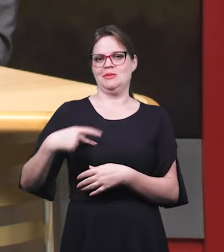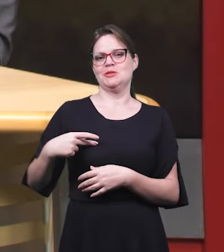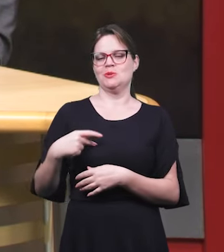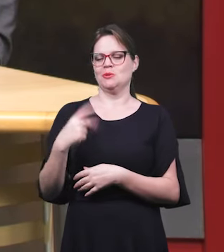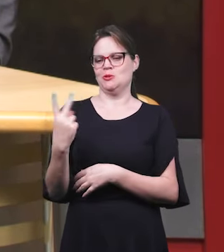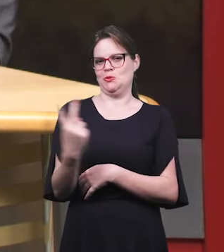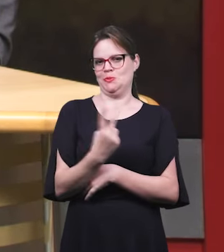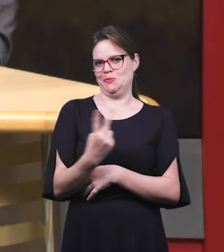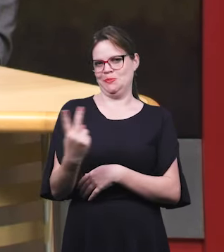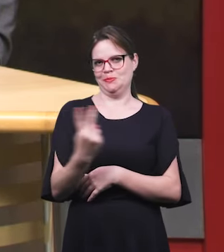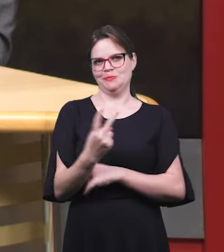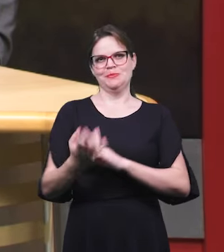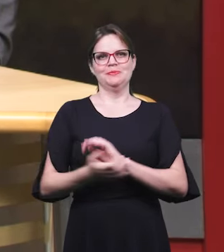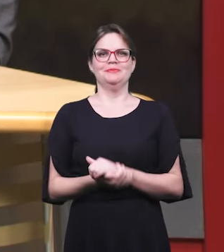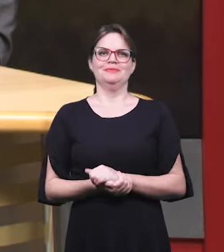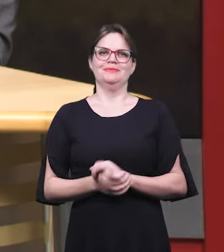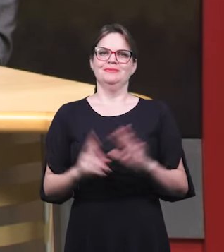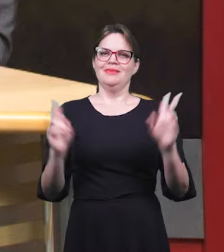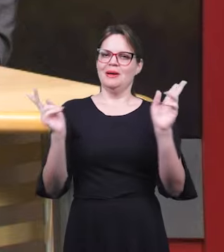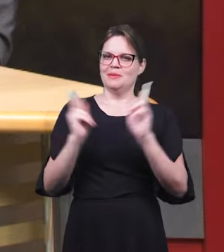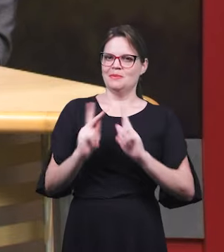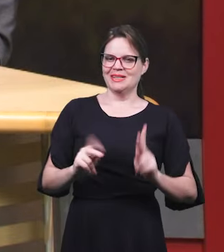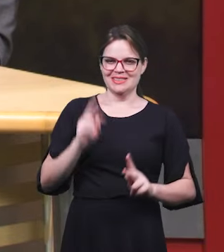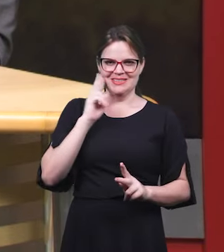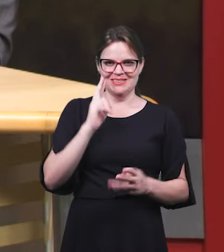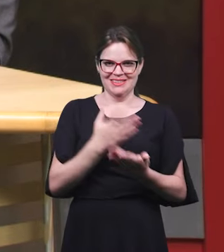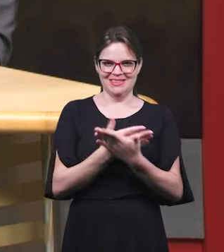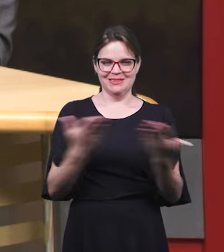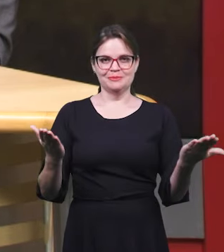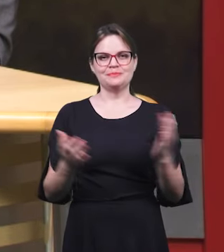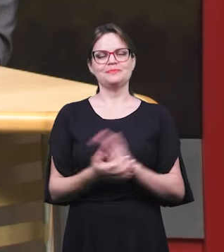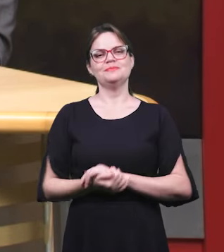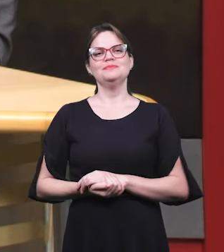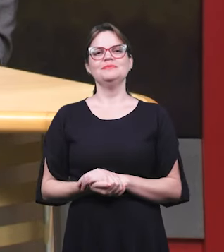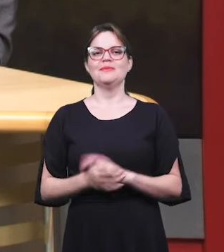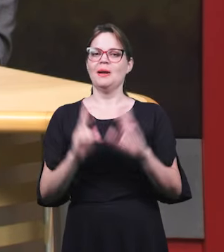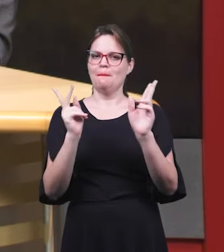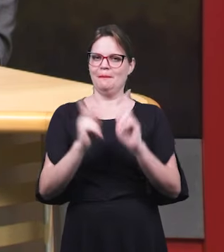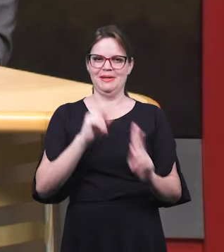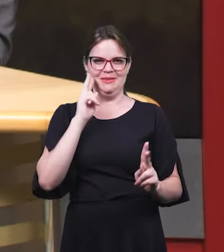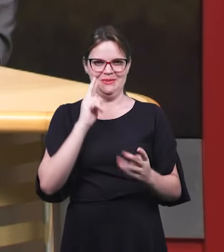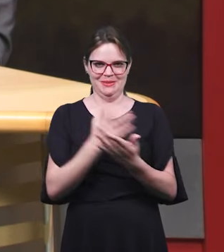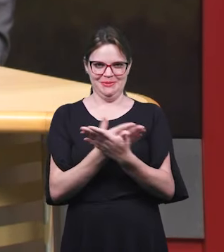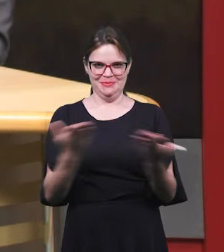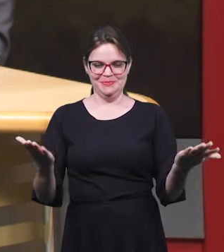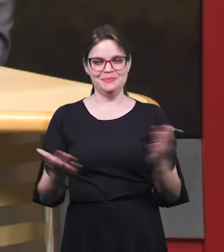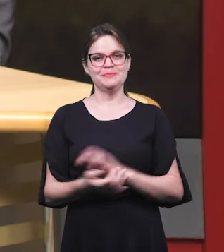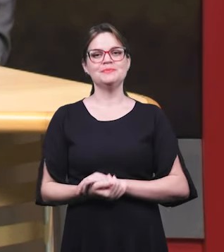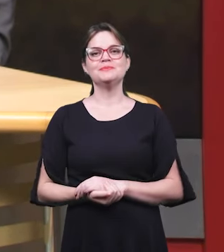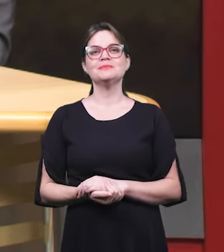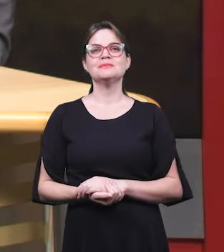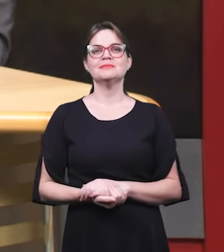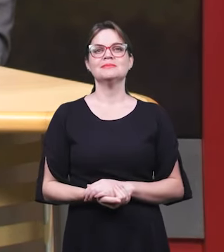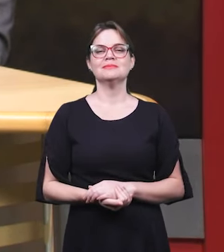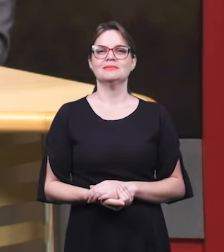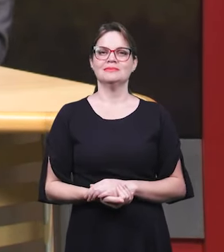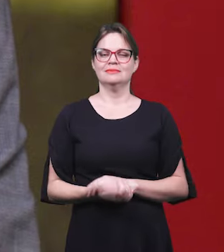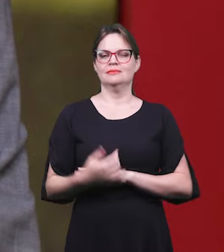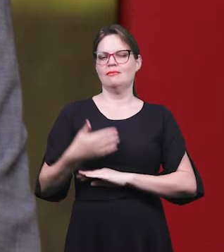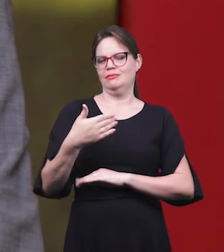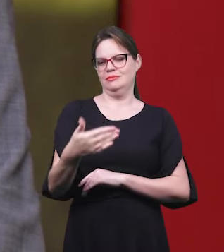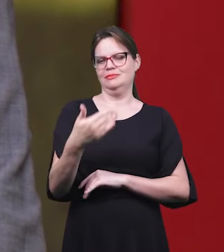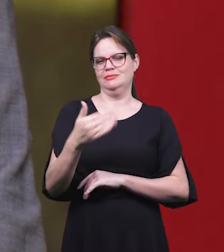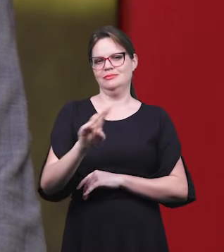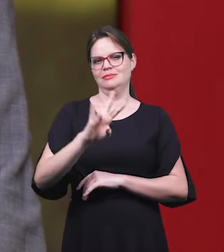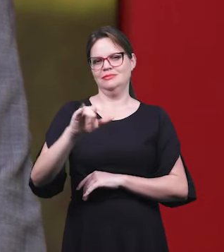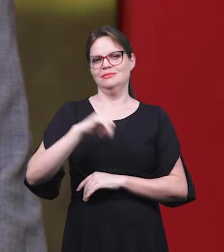pastor Wallace, Pai do Senhor, que despede aqui dos irmãos, o pastor Fernando. Pai do Senhor. E